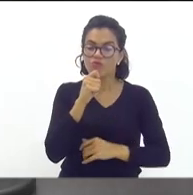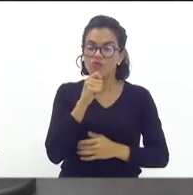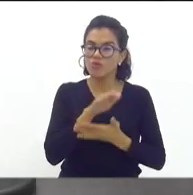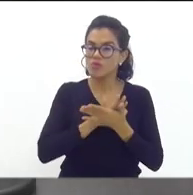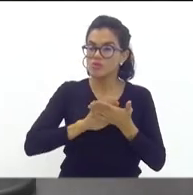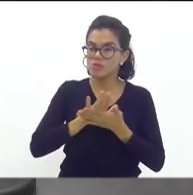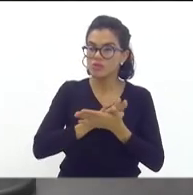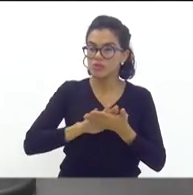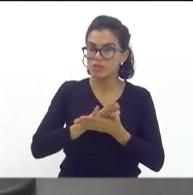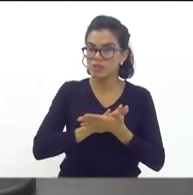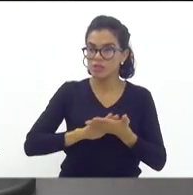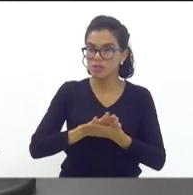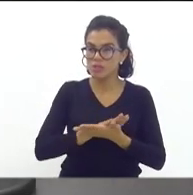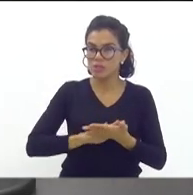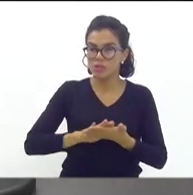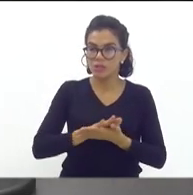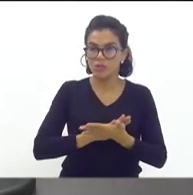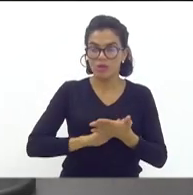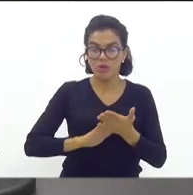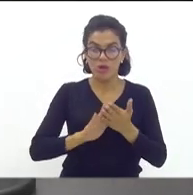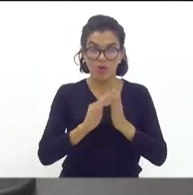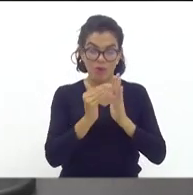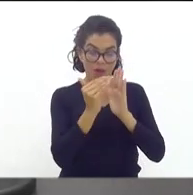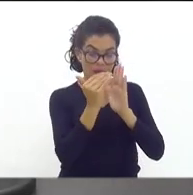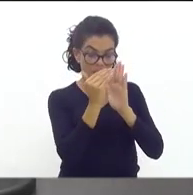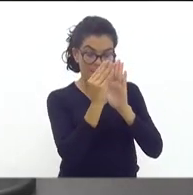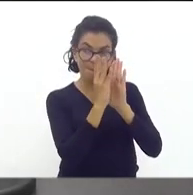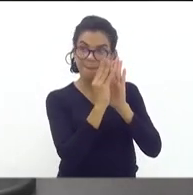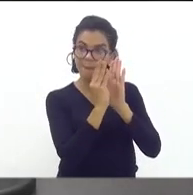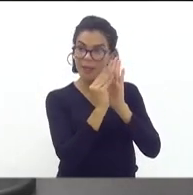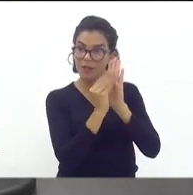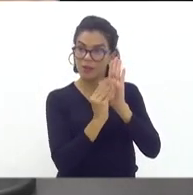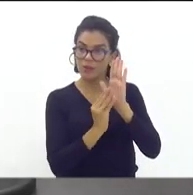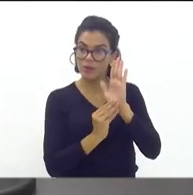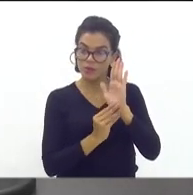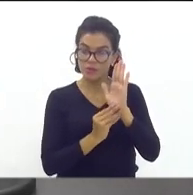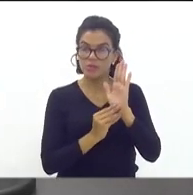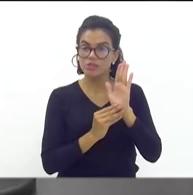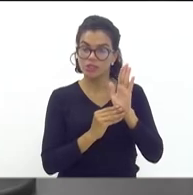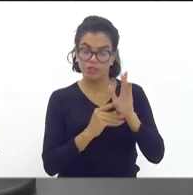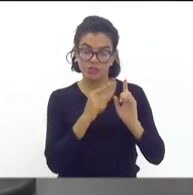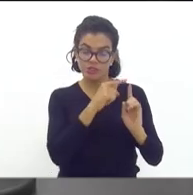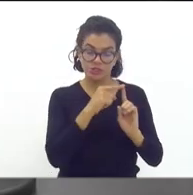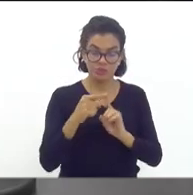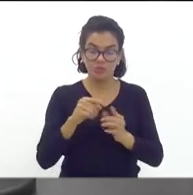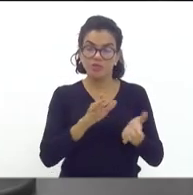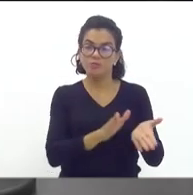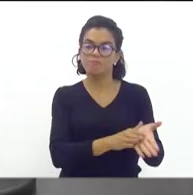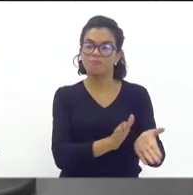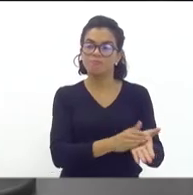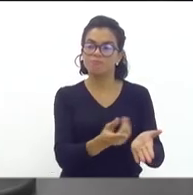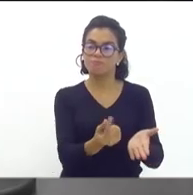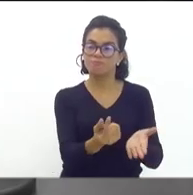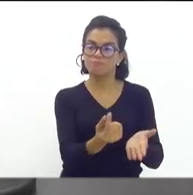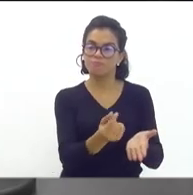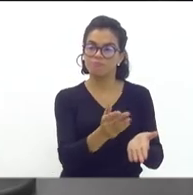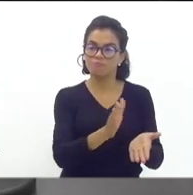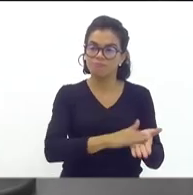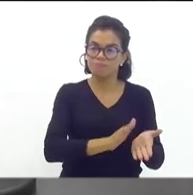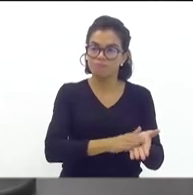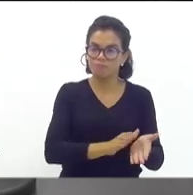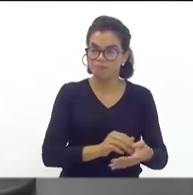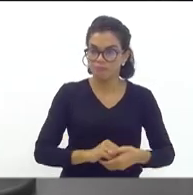uma metodologia de cobrança tá então as pessoas que